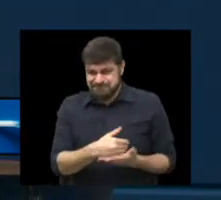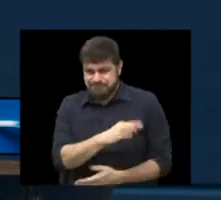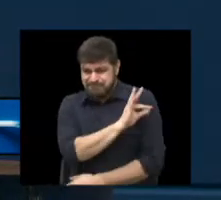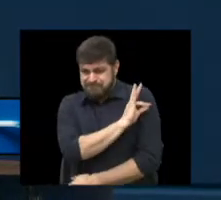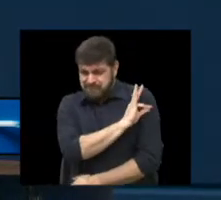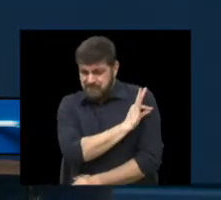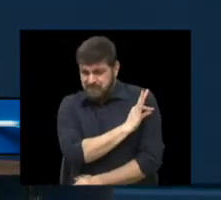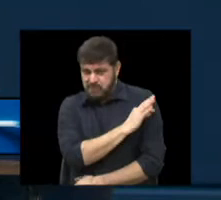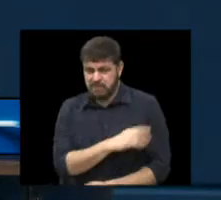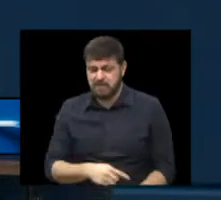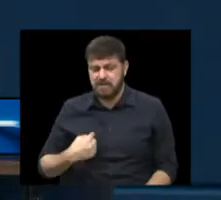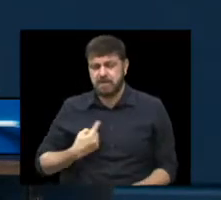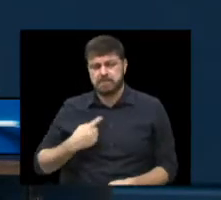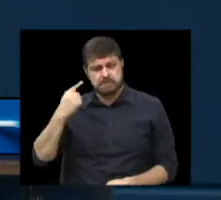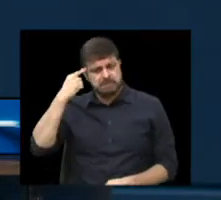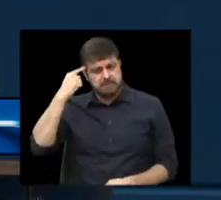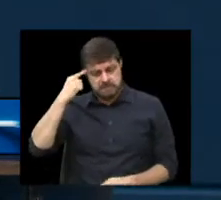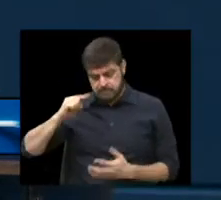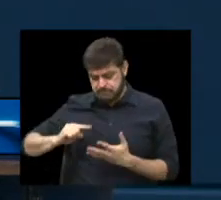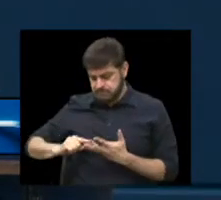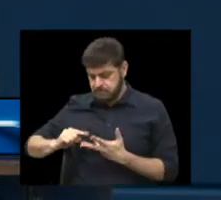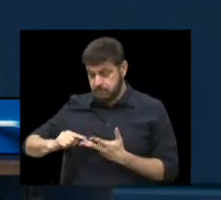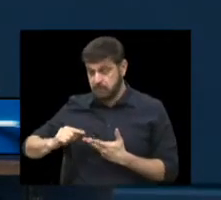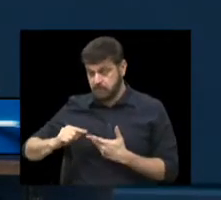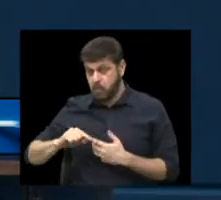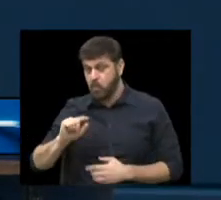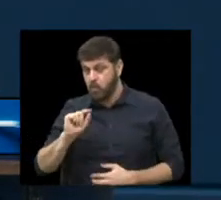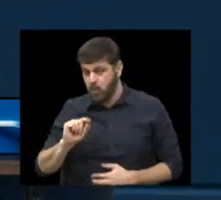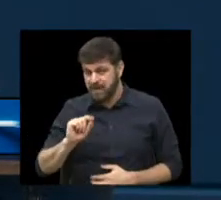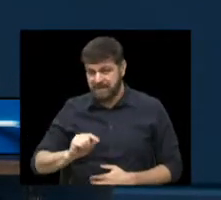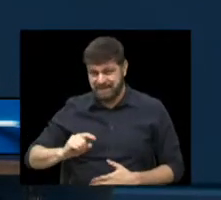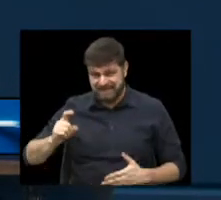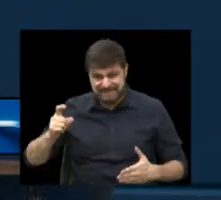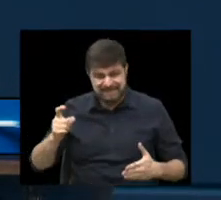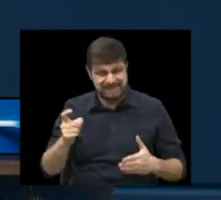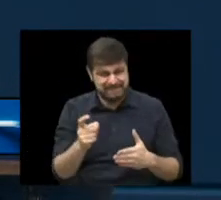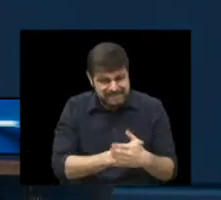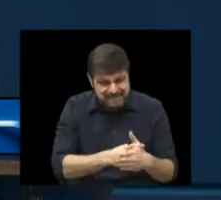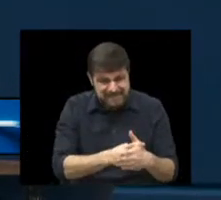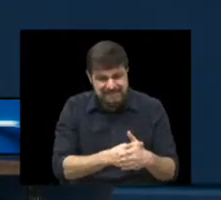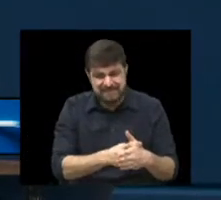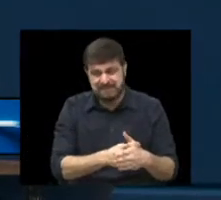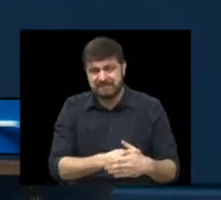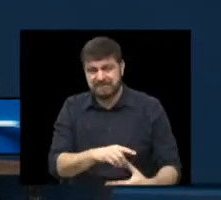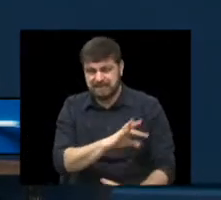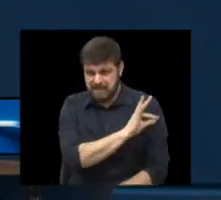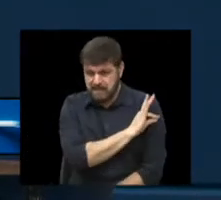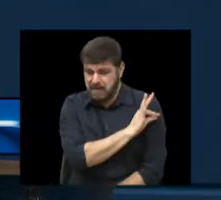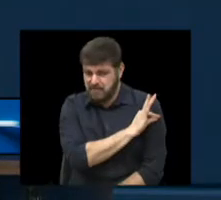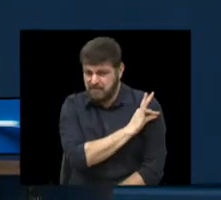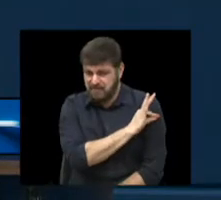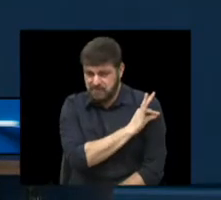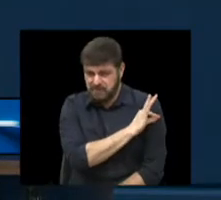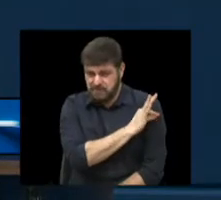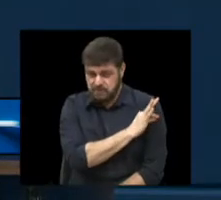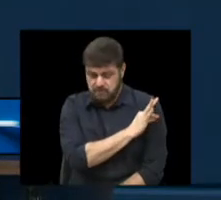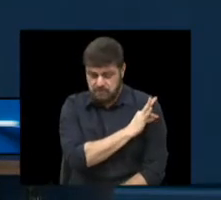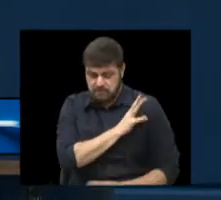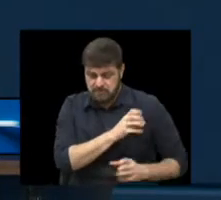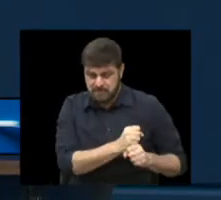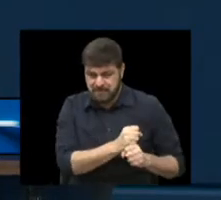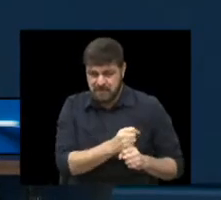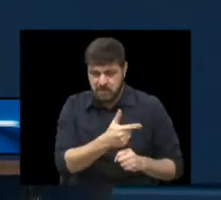gente pensar aqui em alguns dados. A dívida ativa com a Prefeitura Municipal de Campinas, em